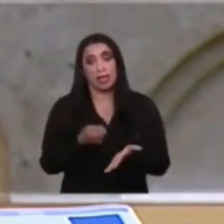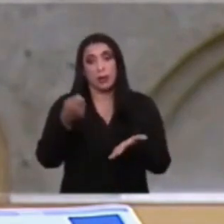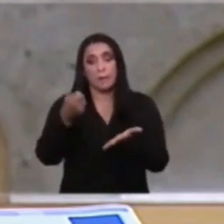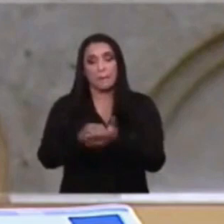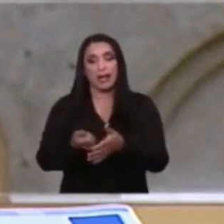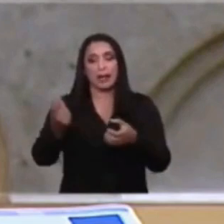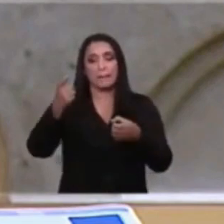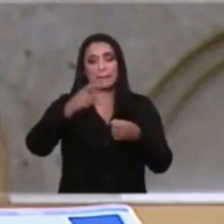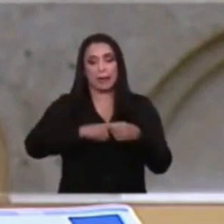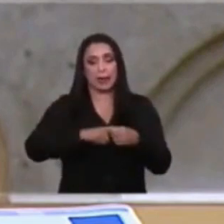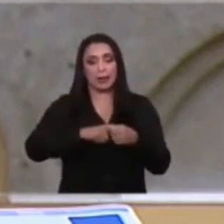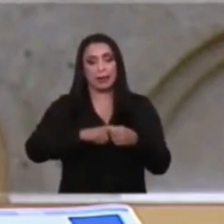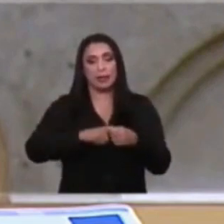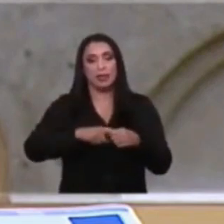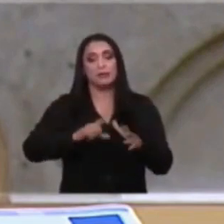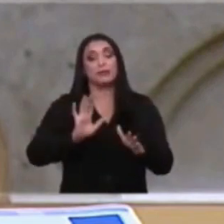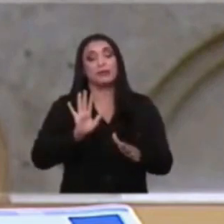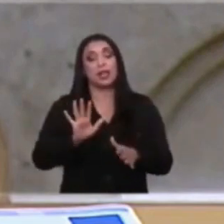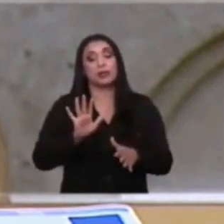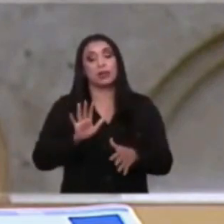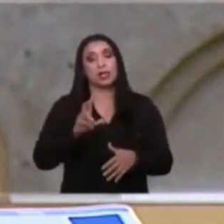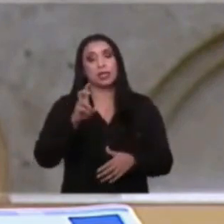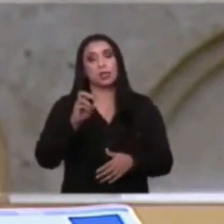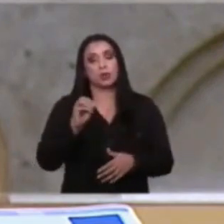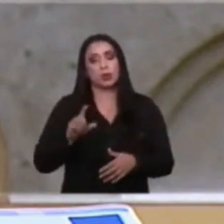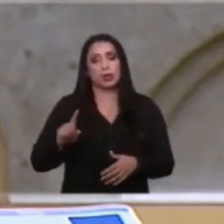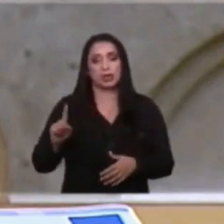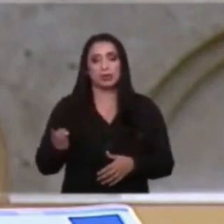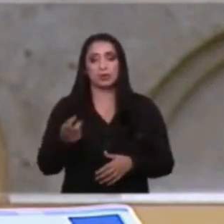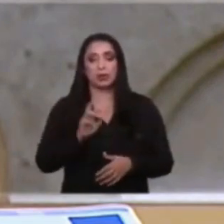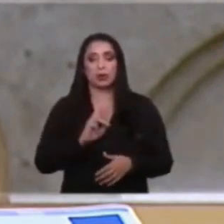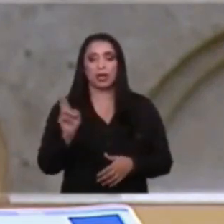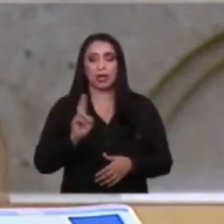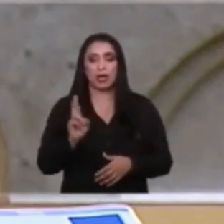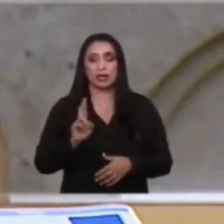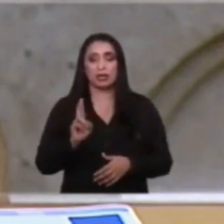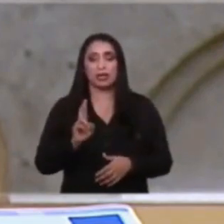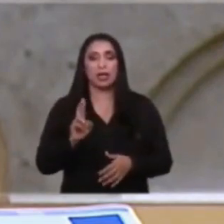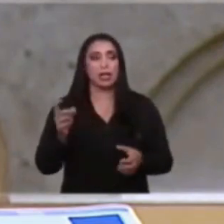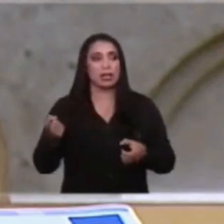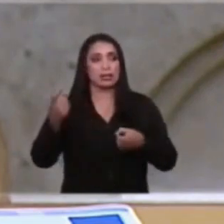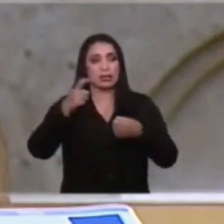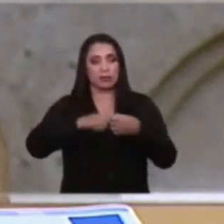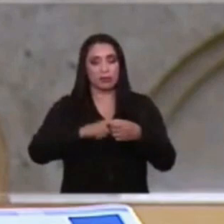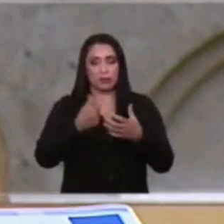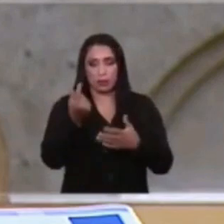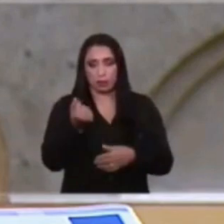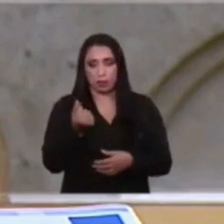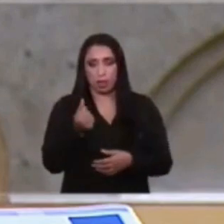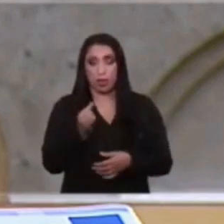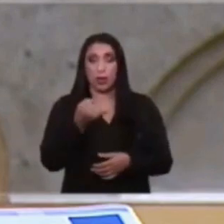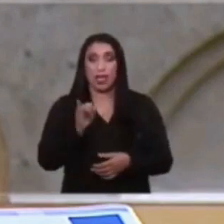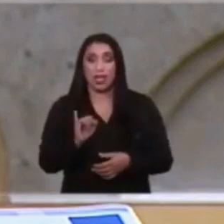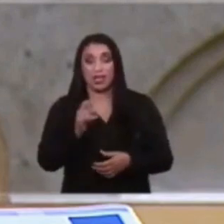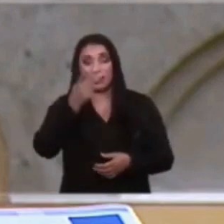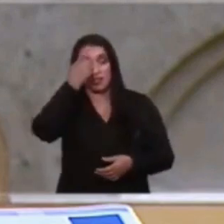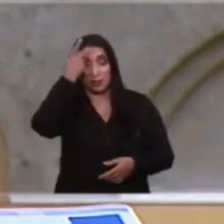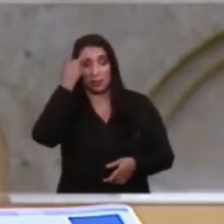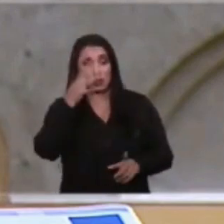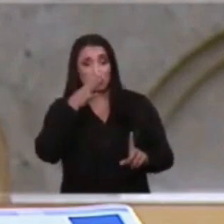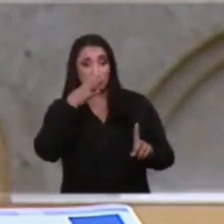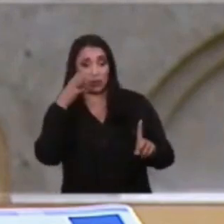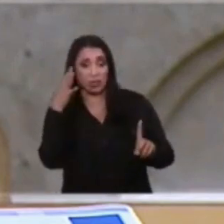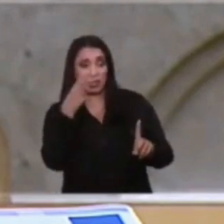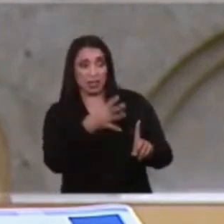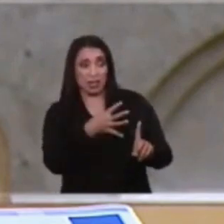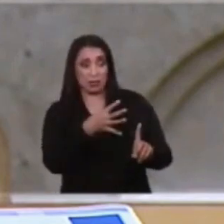era um caso criminal, era uma indenização de R$50 mil, e na hipótese era de alguém ser falsamente